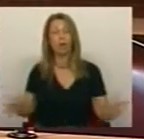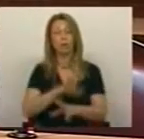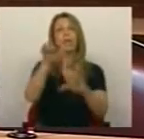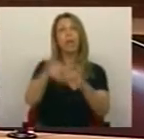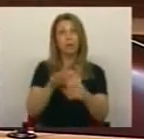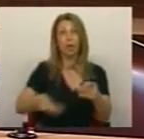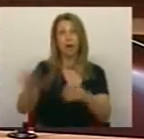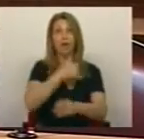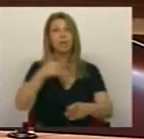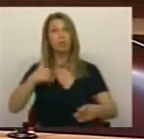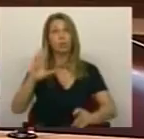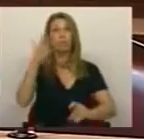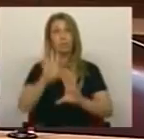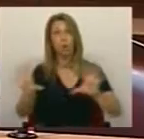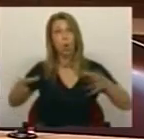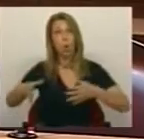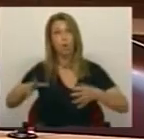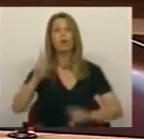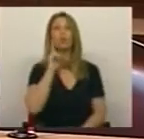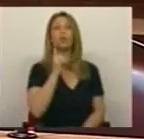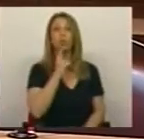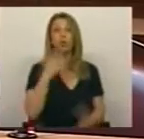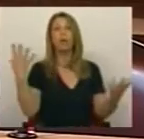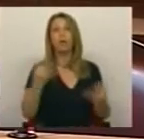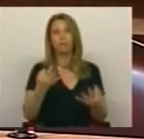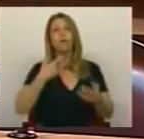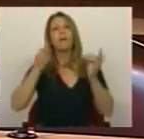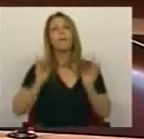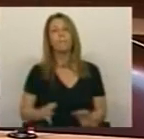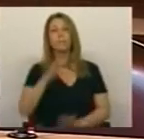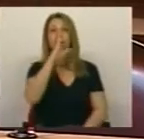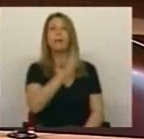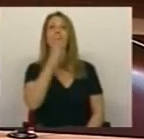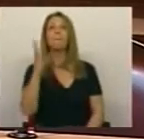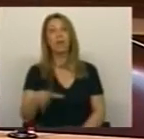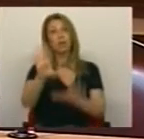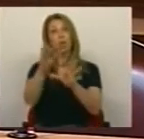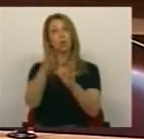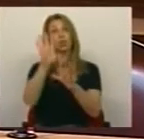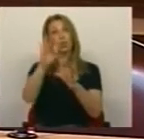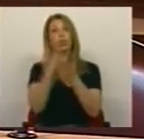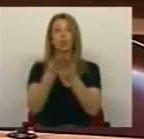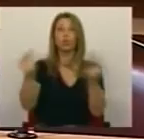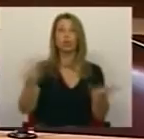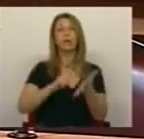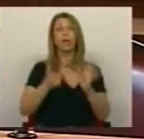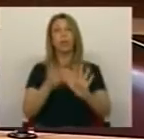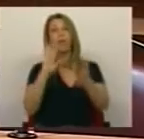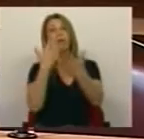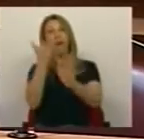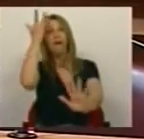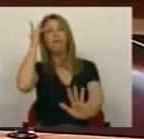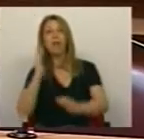em particular da comunidade surda, passa pela implementação de soluções tecnológicas que facilitem o acesso ao atendimento